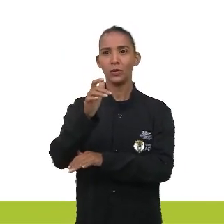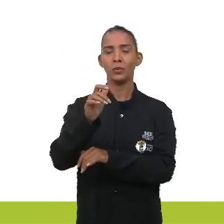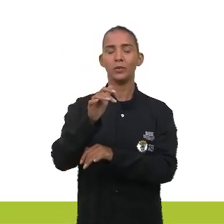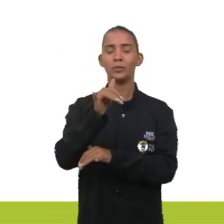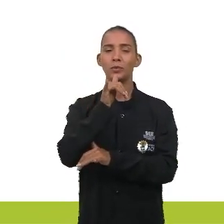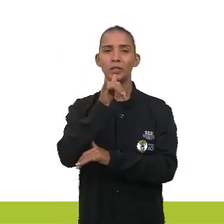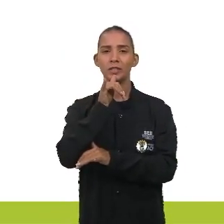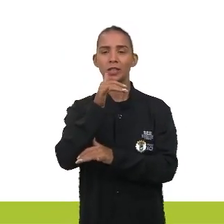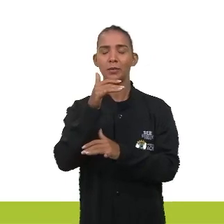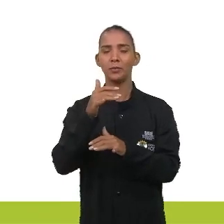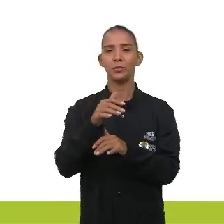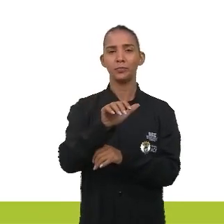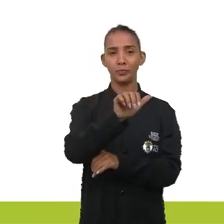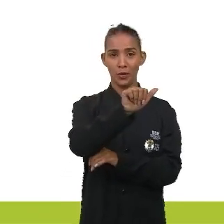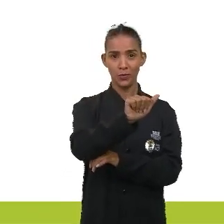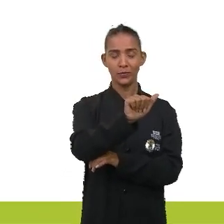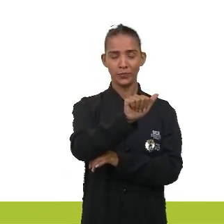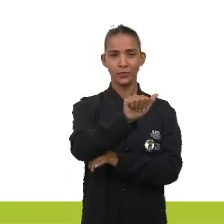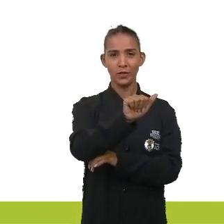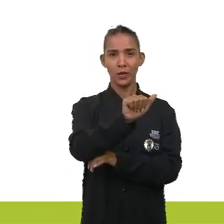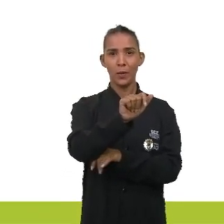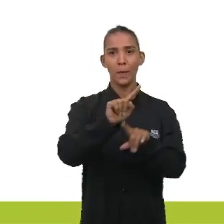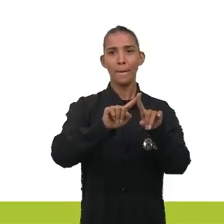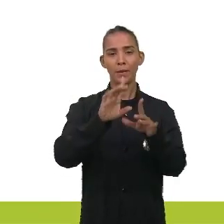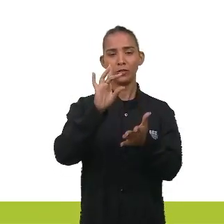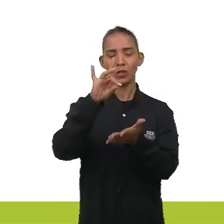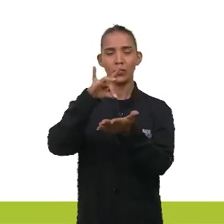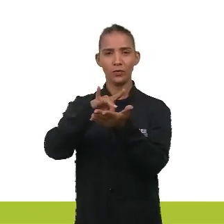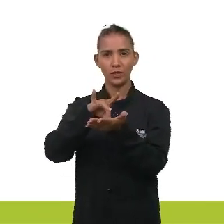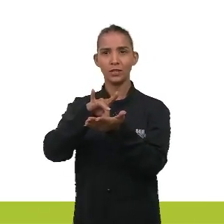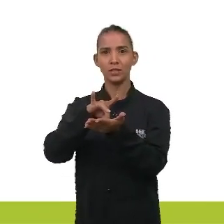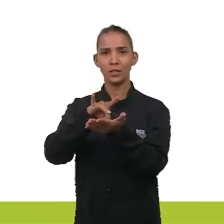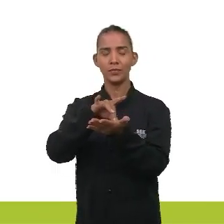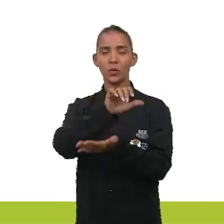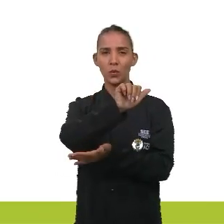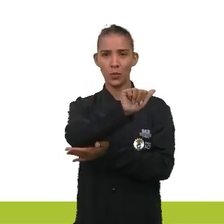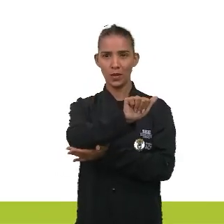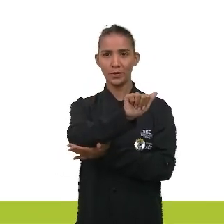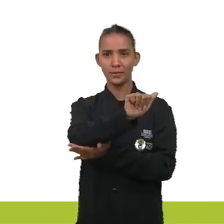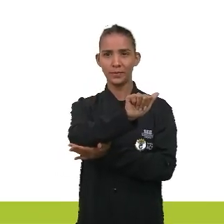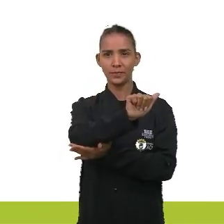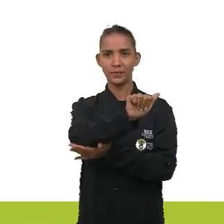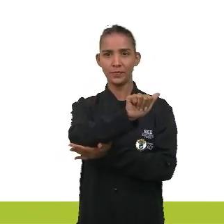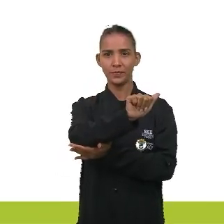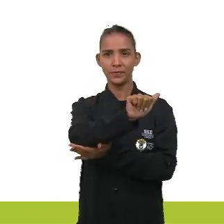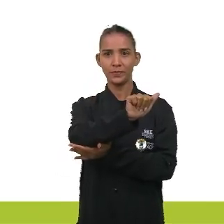que eu tivesse fixado a A aqui,